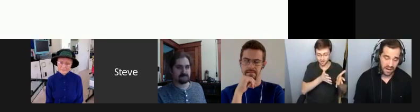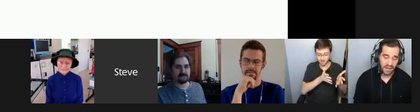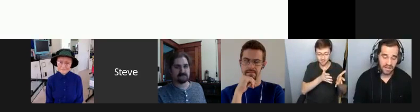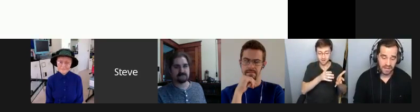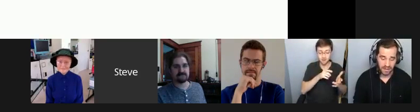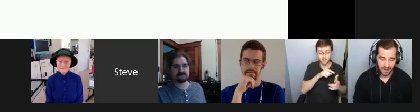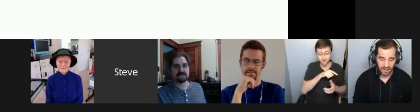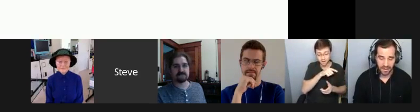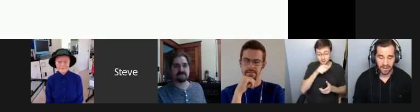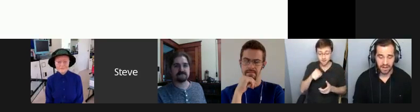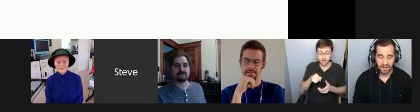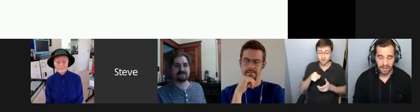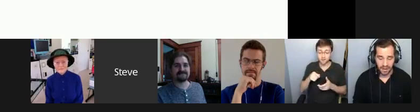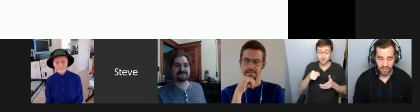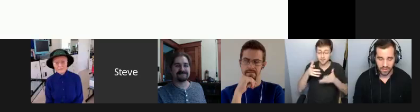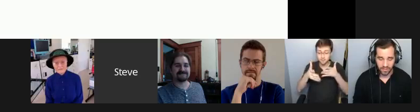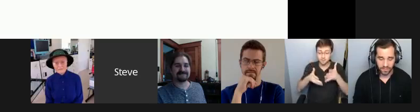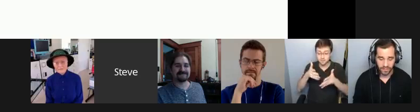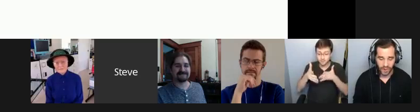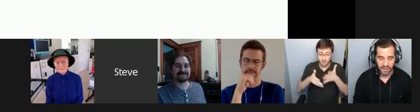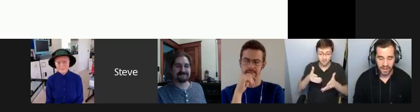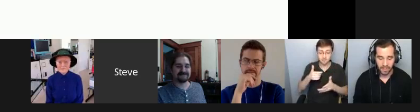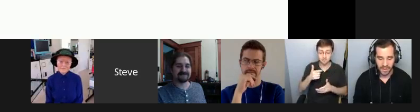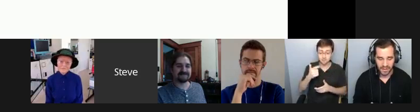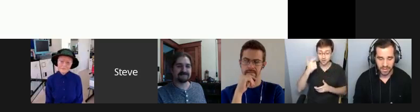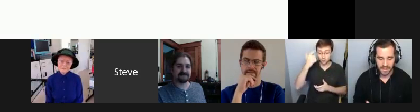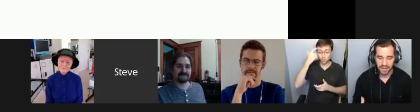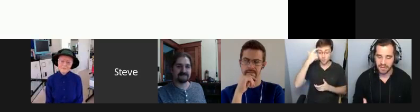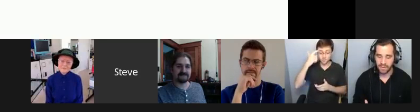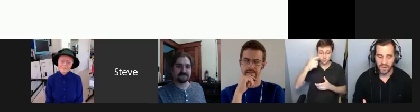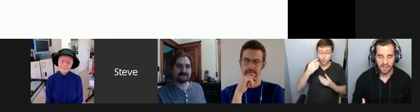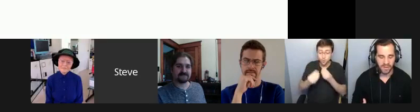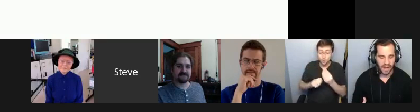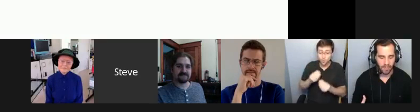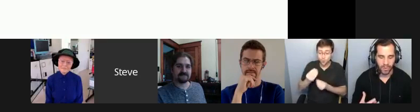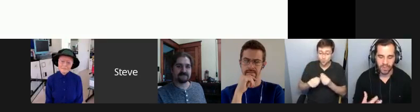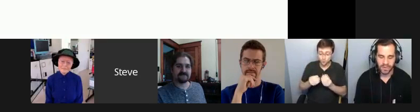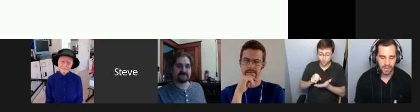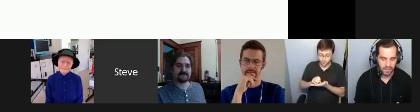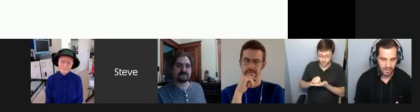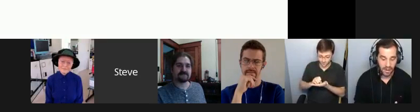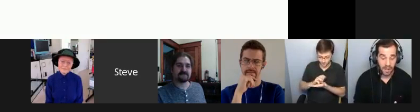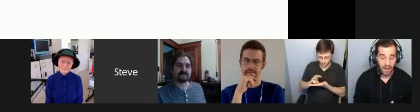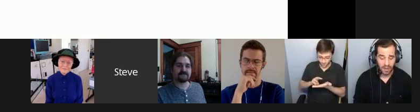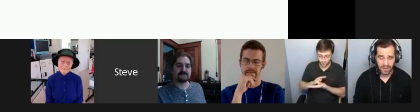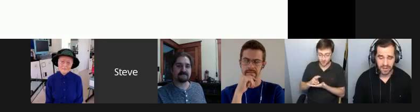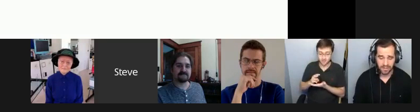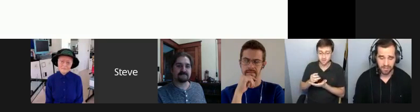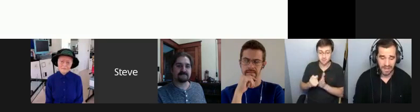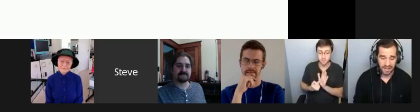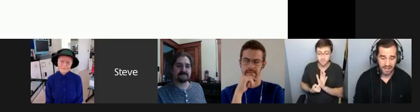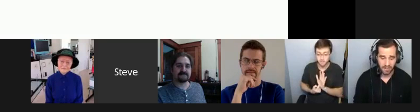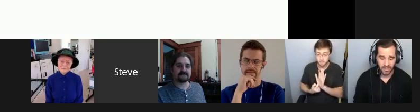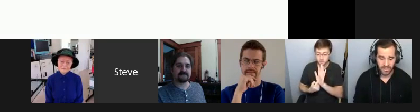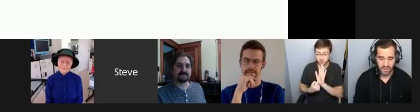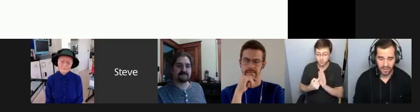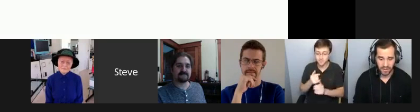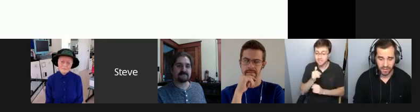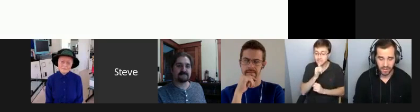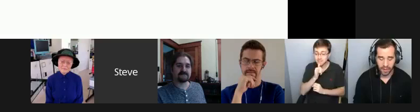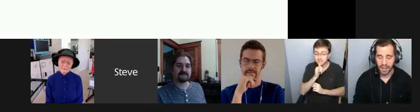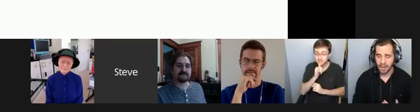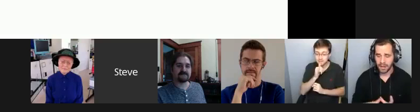essa frase. Então, nós temos essas pesquisas desenvolvidas já há muitos anos. E nós